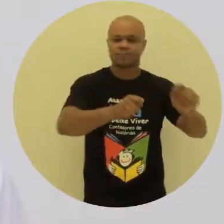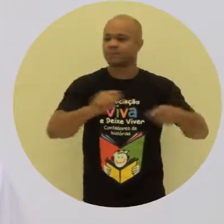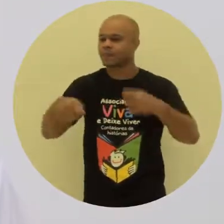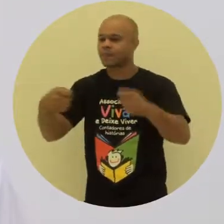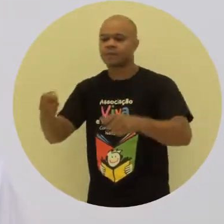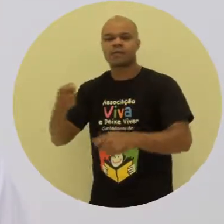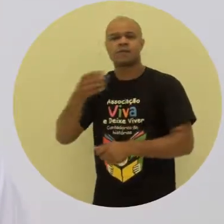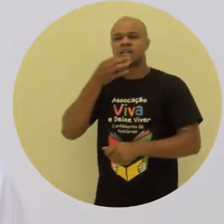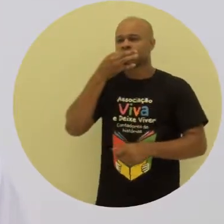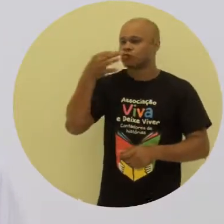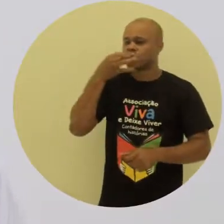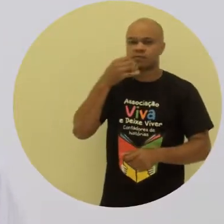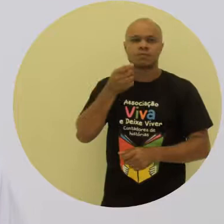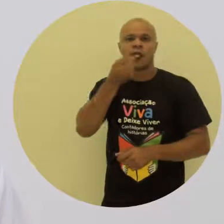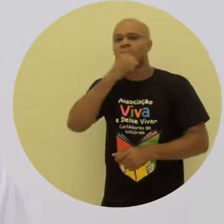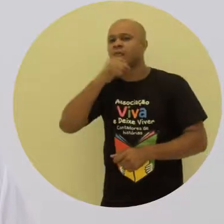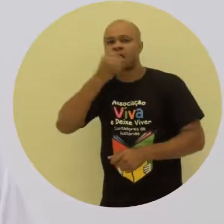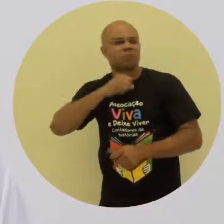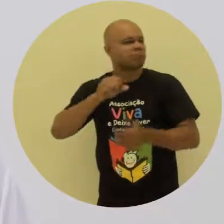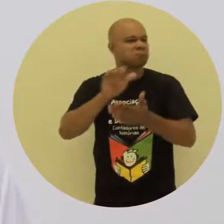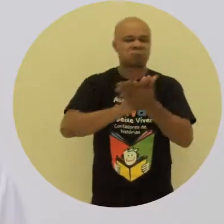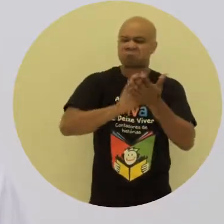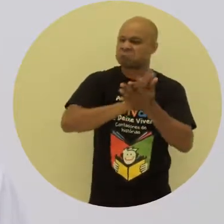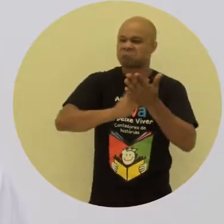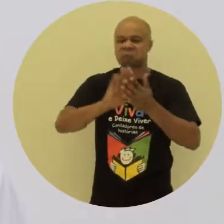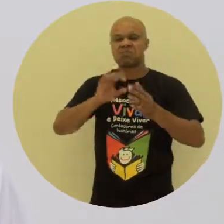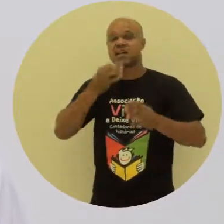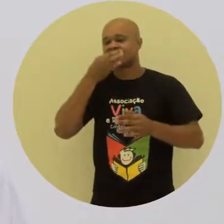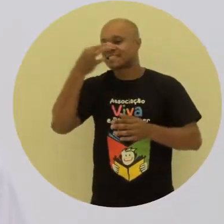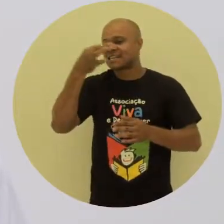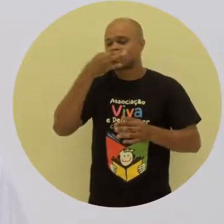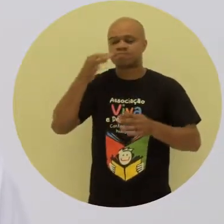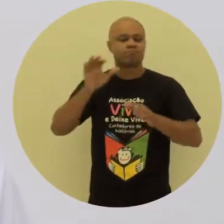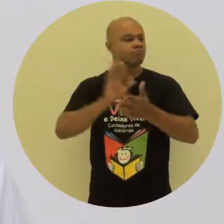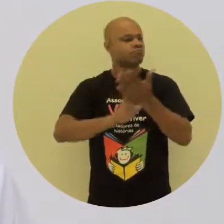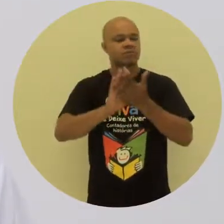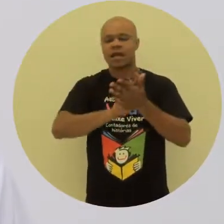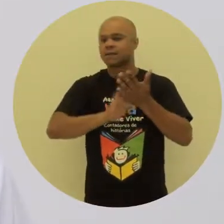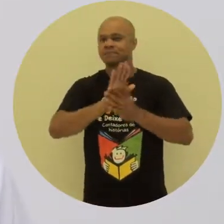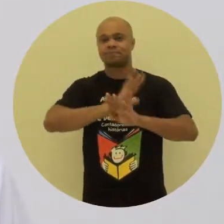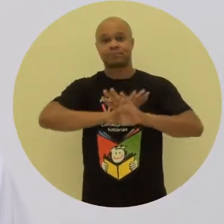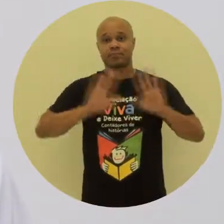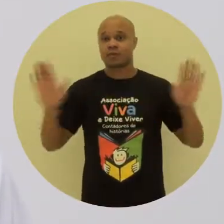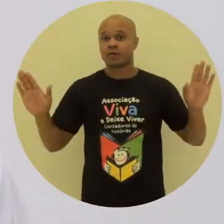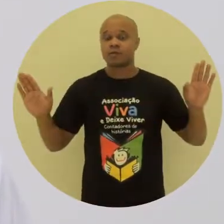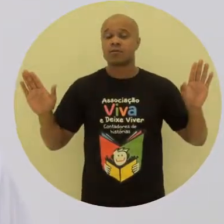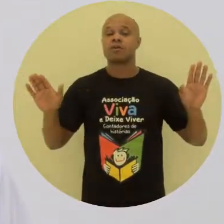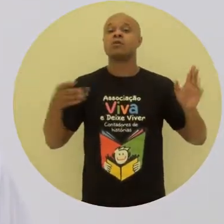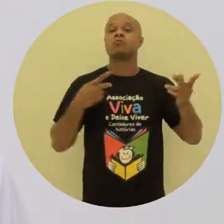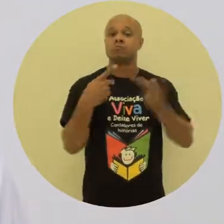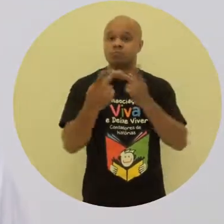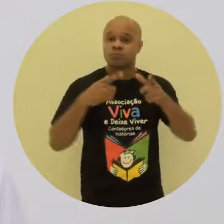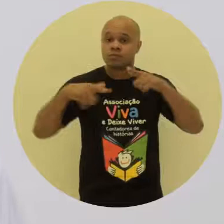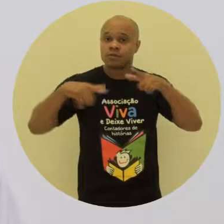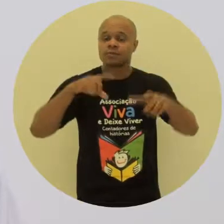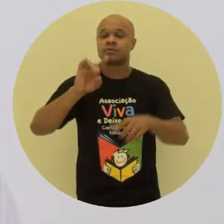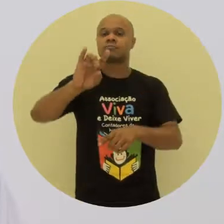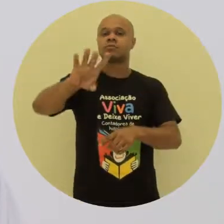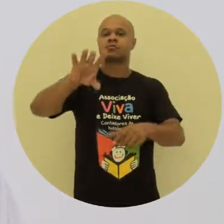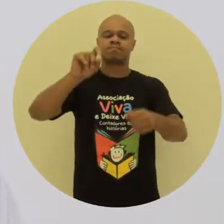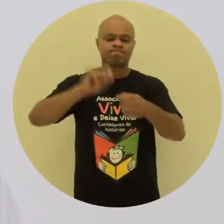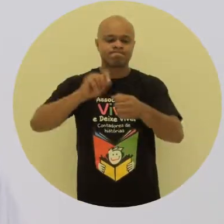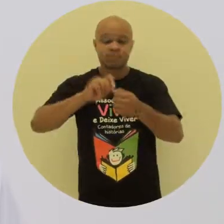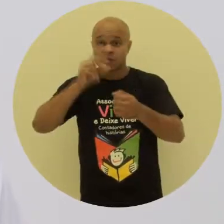distribuir nem balinha, nem sorvete, nem chiclete, não. O nosso trabalho está na